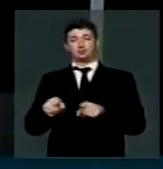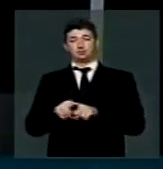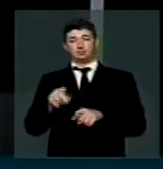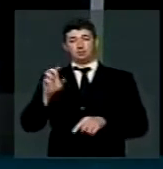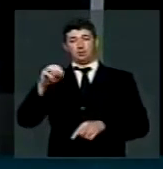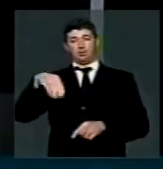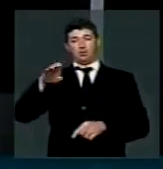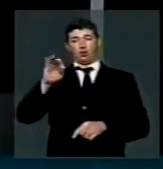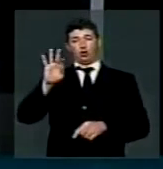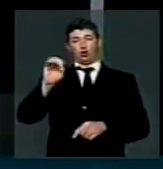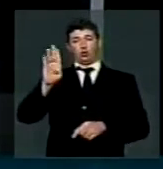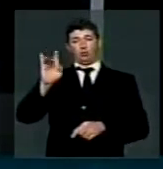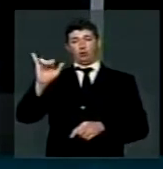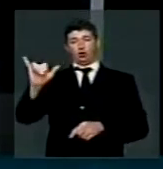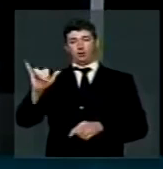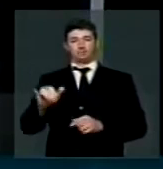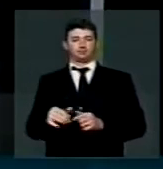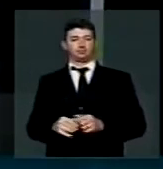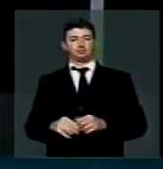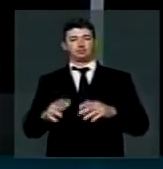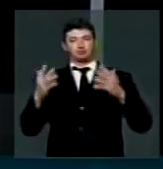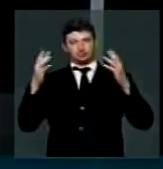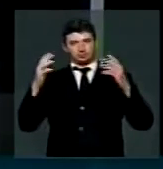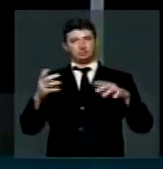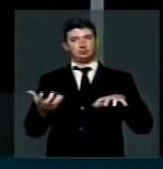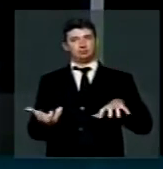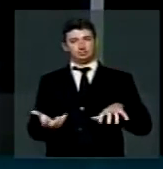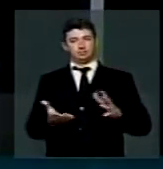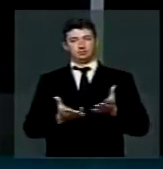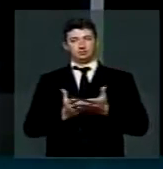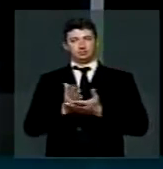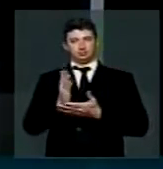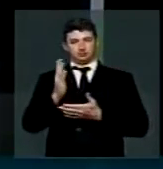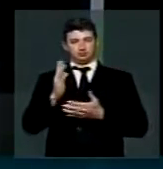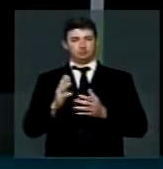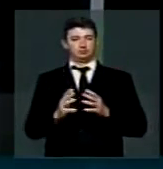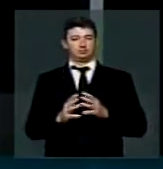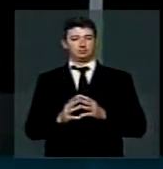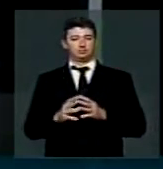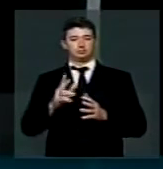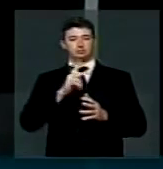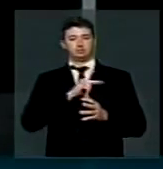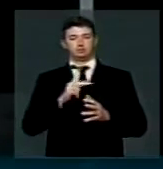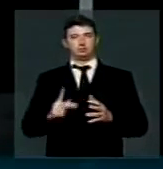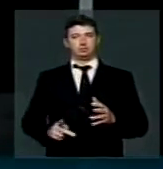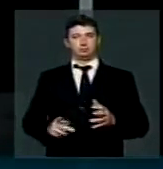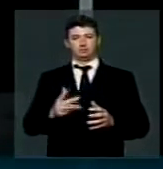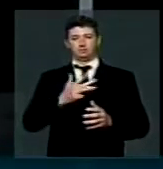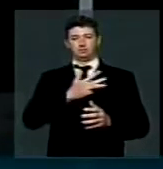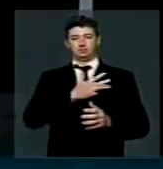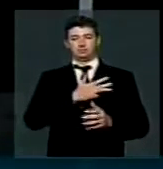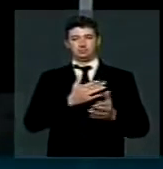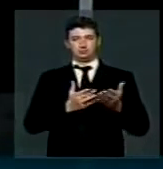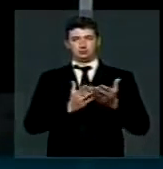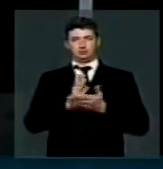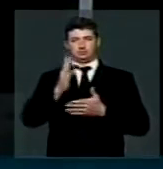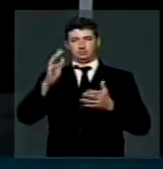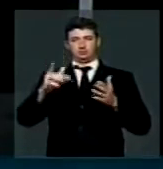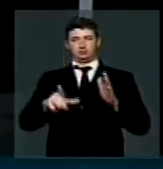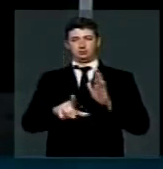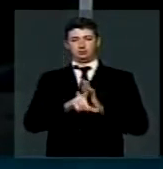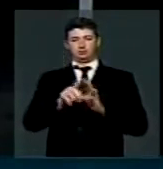motoboys. Finalmente, o Congresso aprovou e o presidente Lula sancionou a